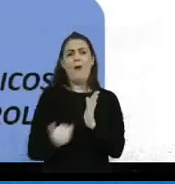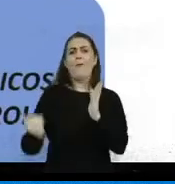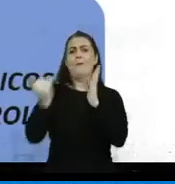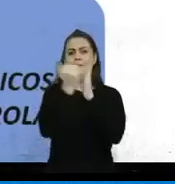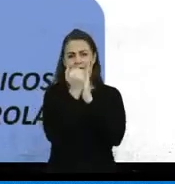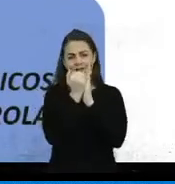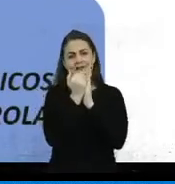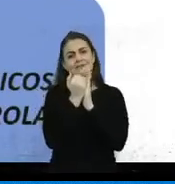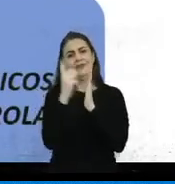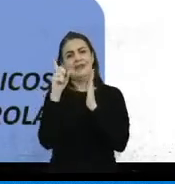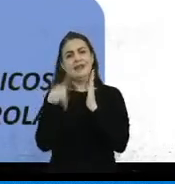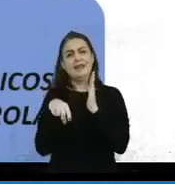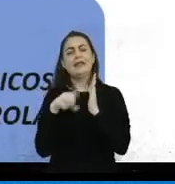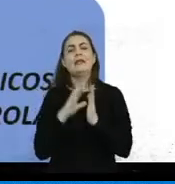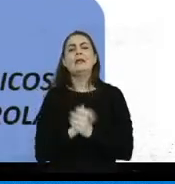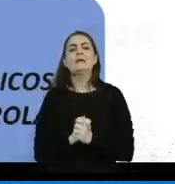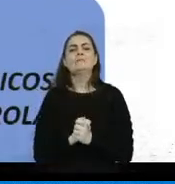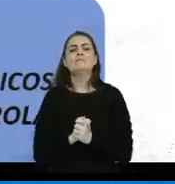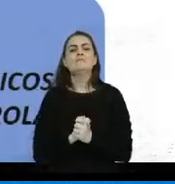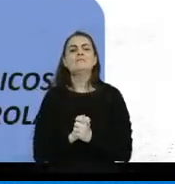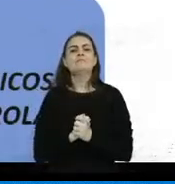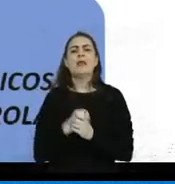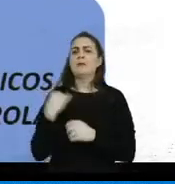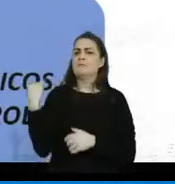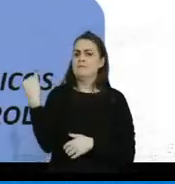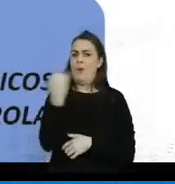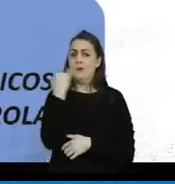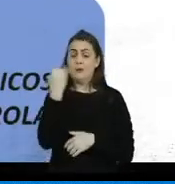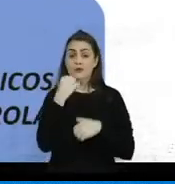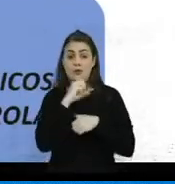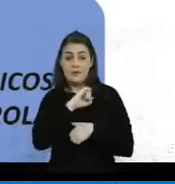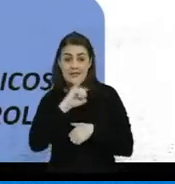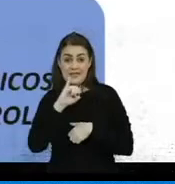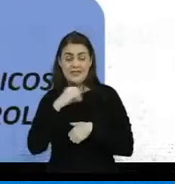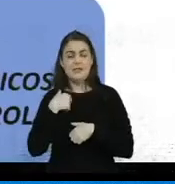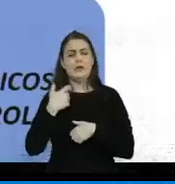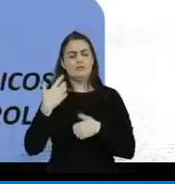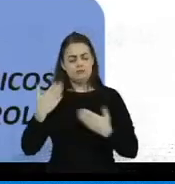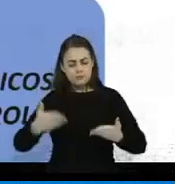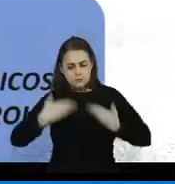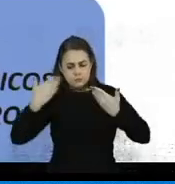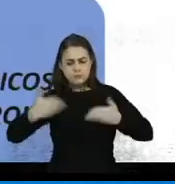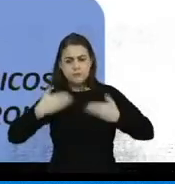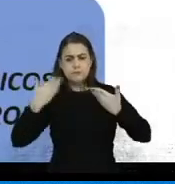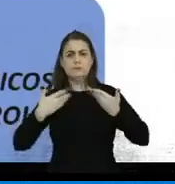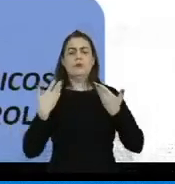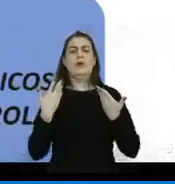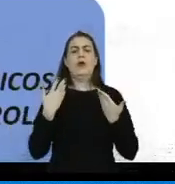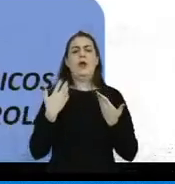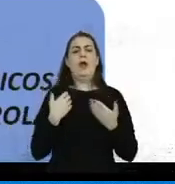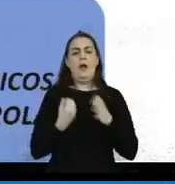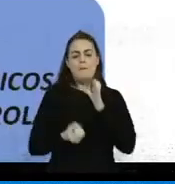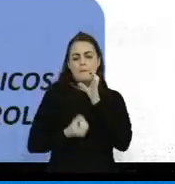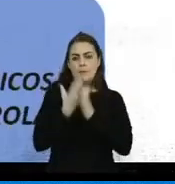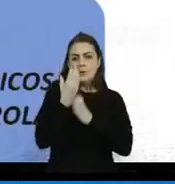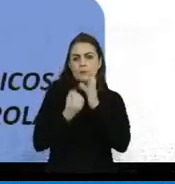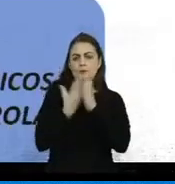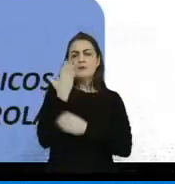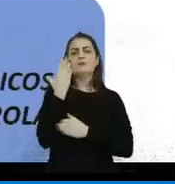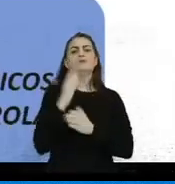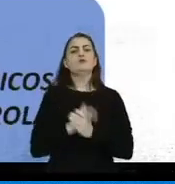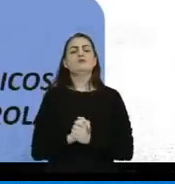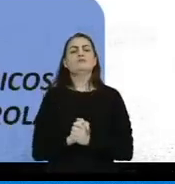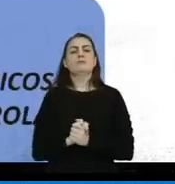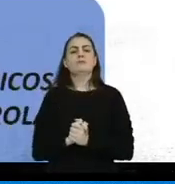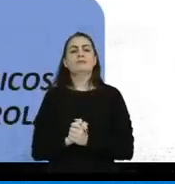gente estimula a produção de norepinefrina, e a atividade física faz isso como ninguém, você tem uma redução dos sintomas. Mude o estilo